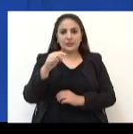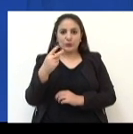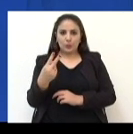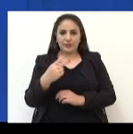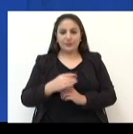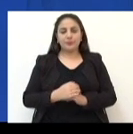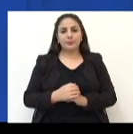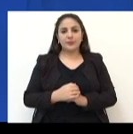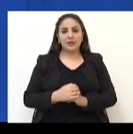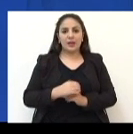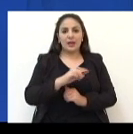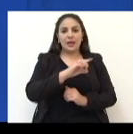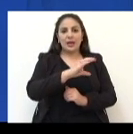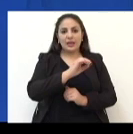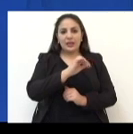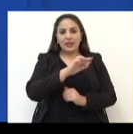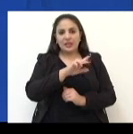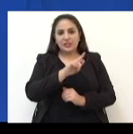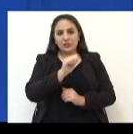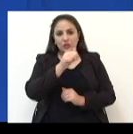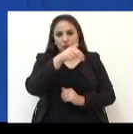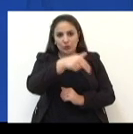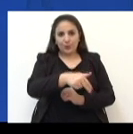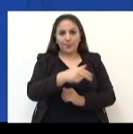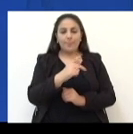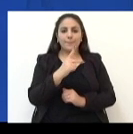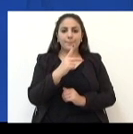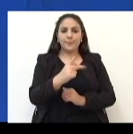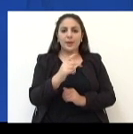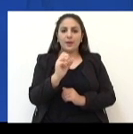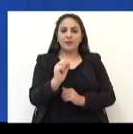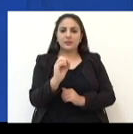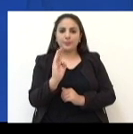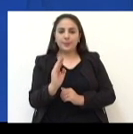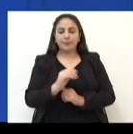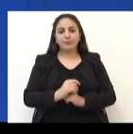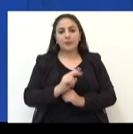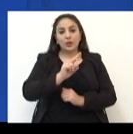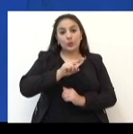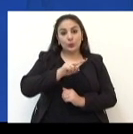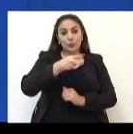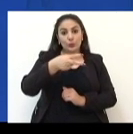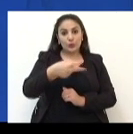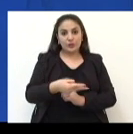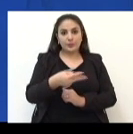2.172. Gleison Túlio Consalter, do PSB,